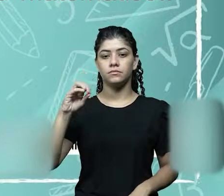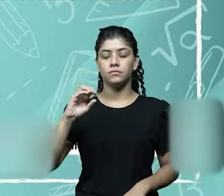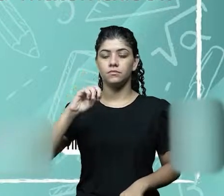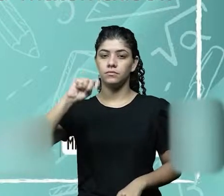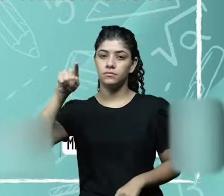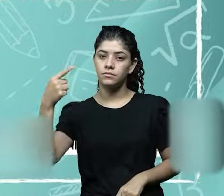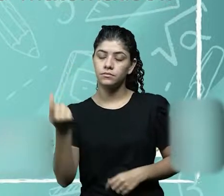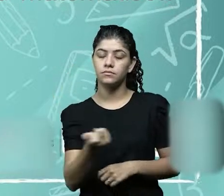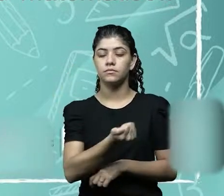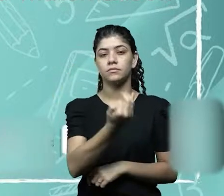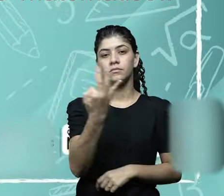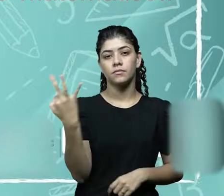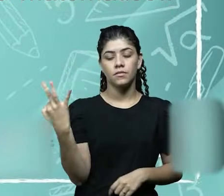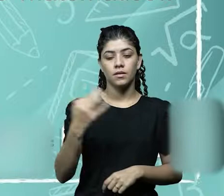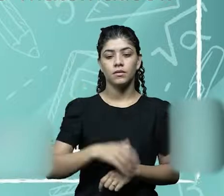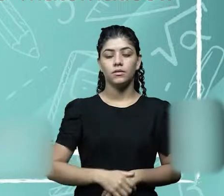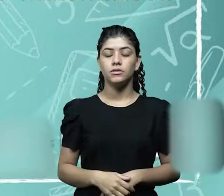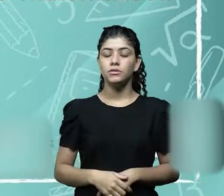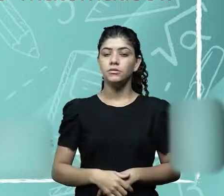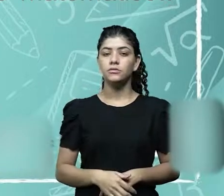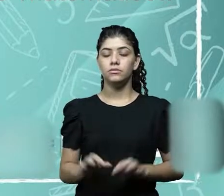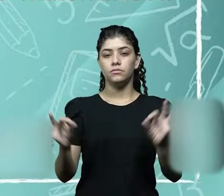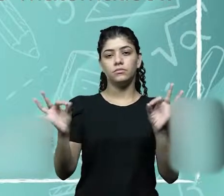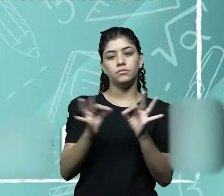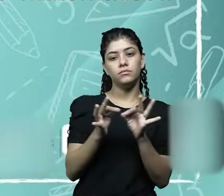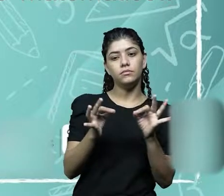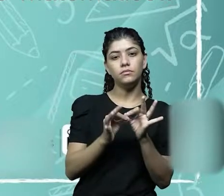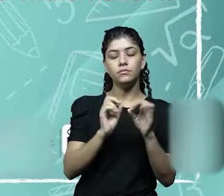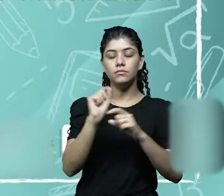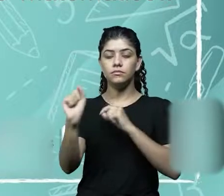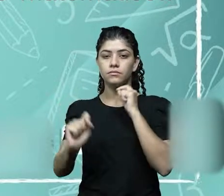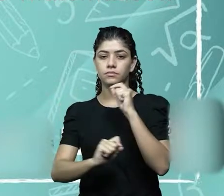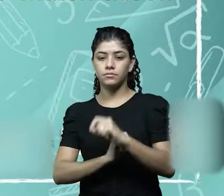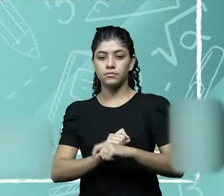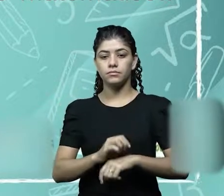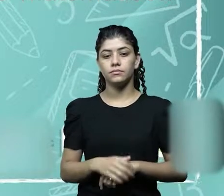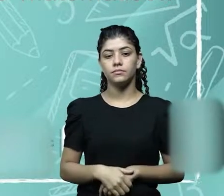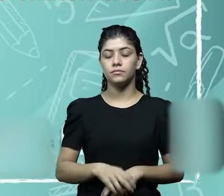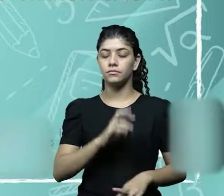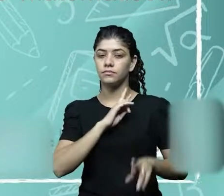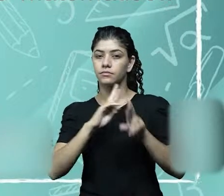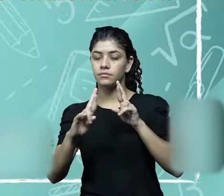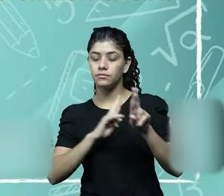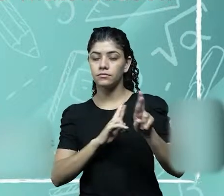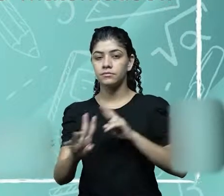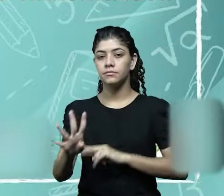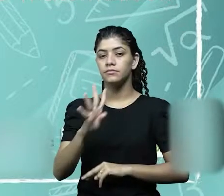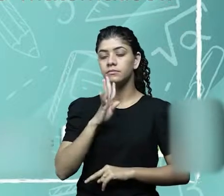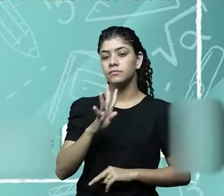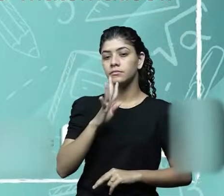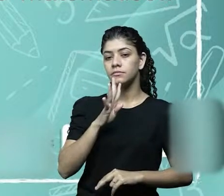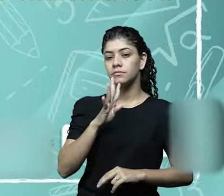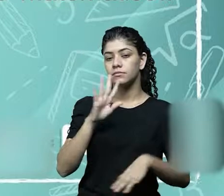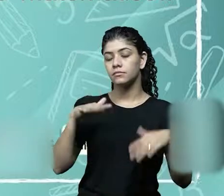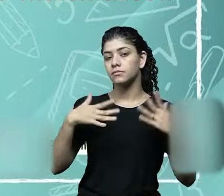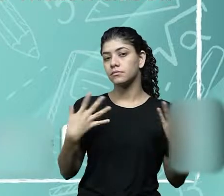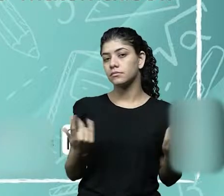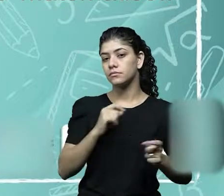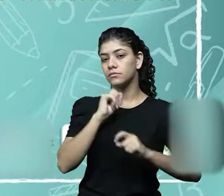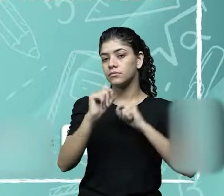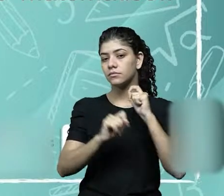outras quantidades ligadas ao mensurado por uma relação conhecida. E então o